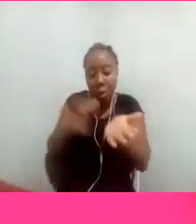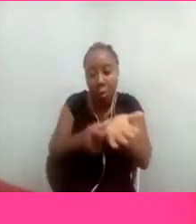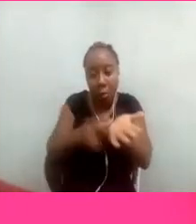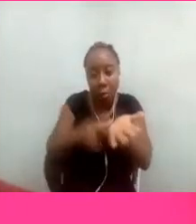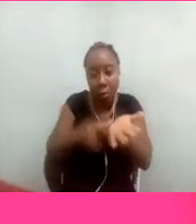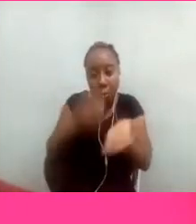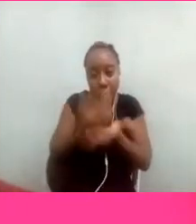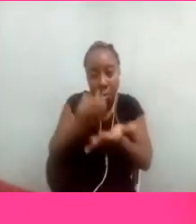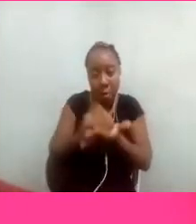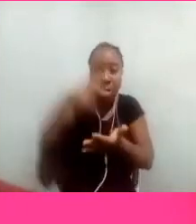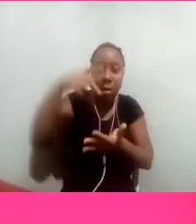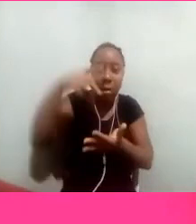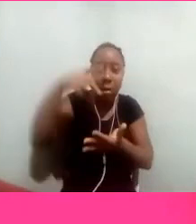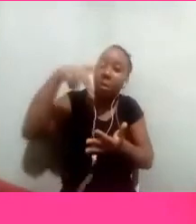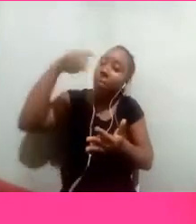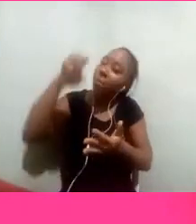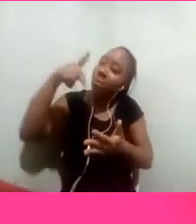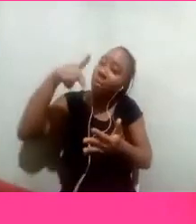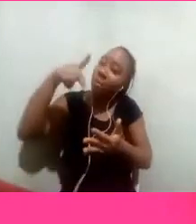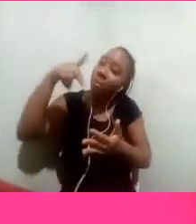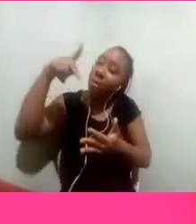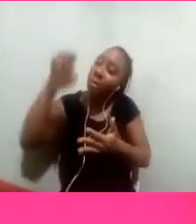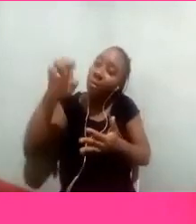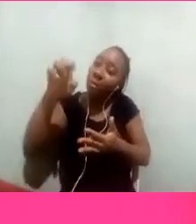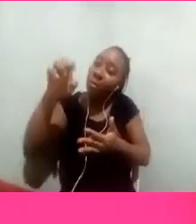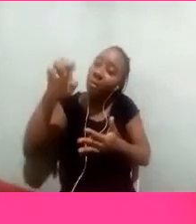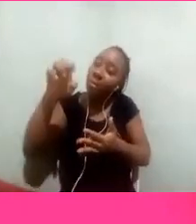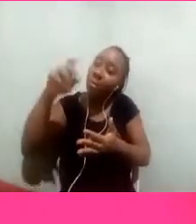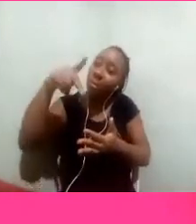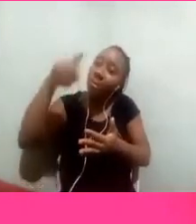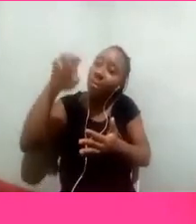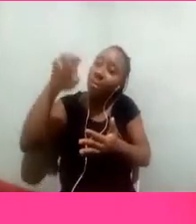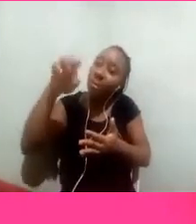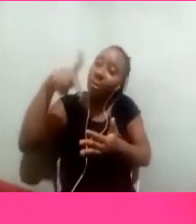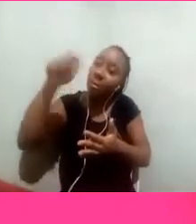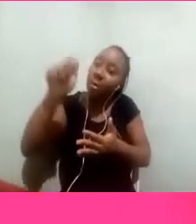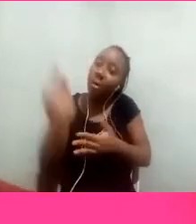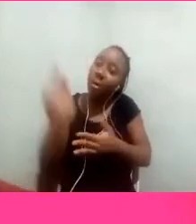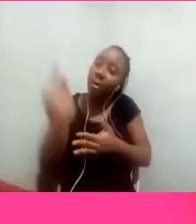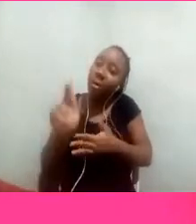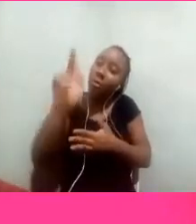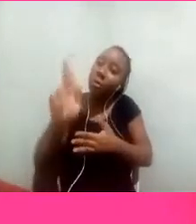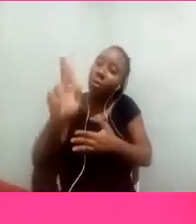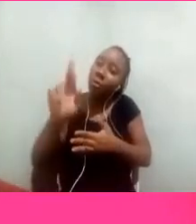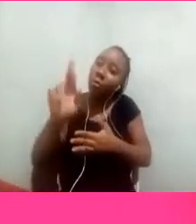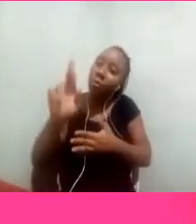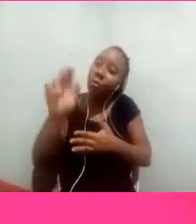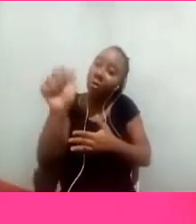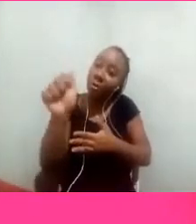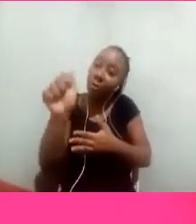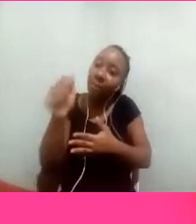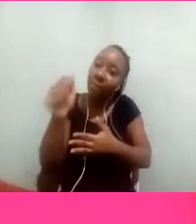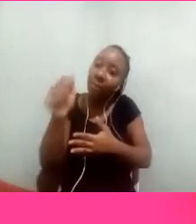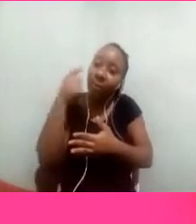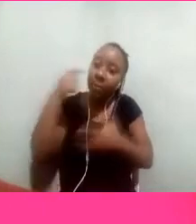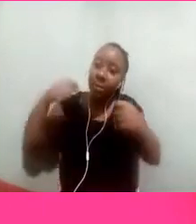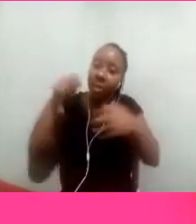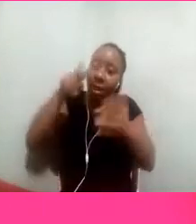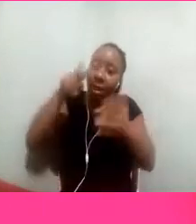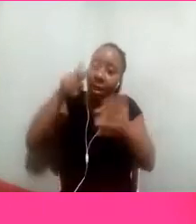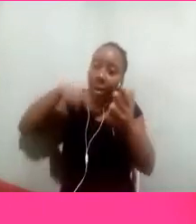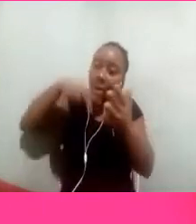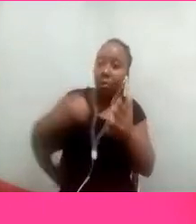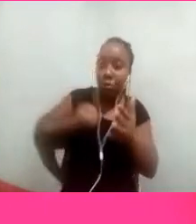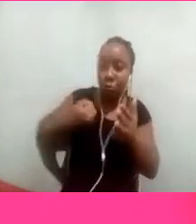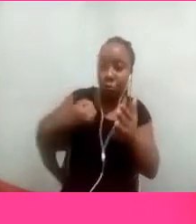Pepacura aí, você tem que ler o número. E aí, a partir do número, você associa aonde ele vai